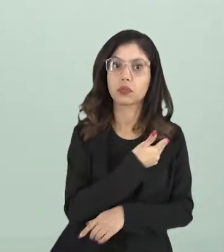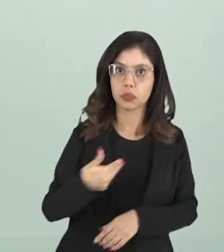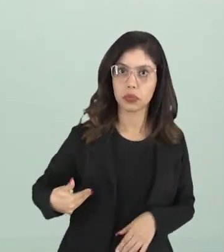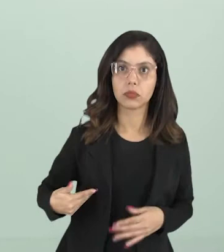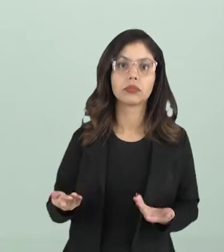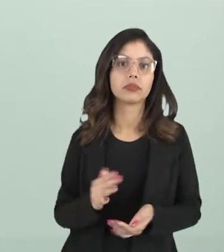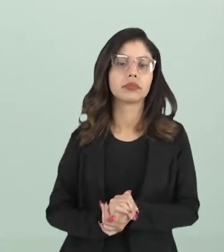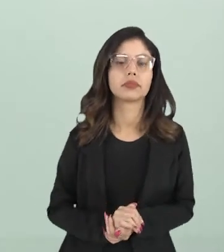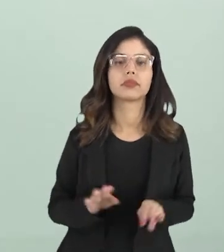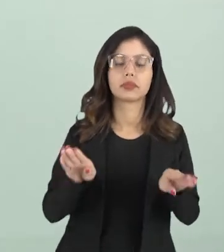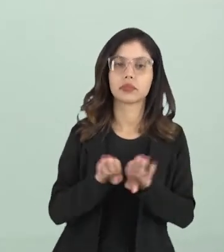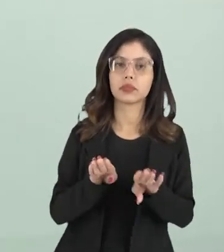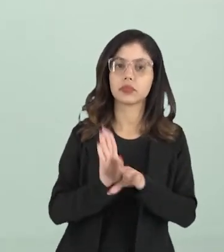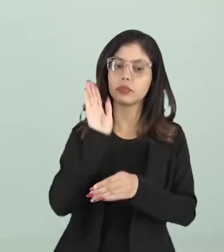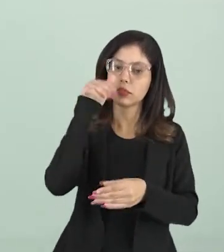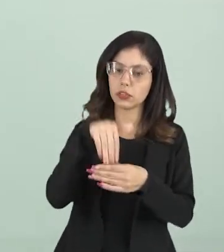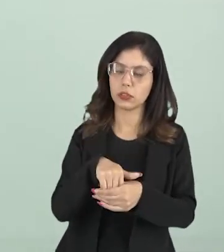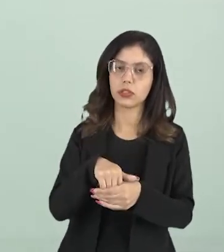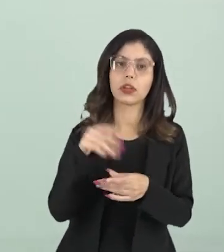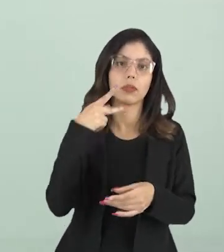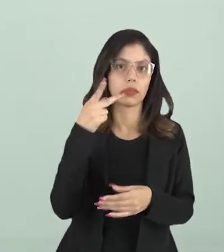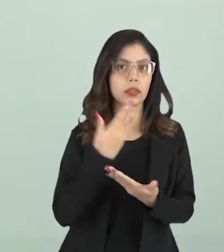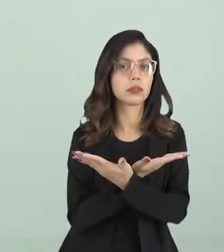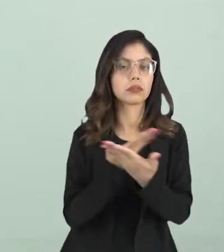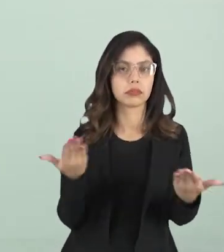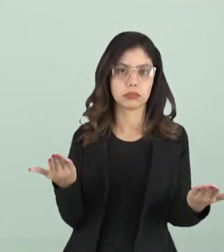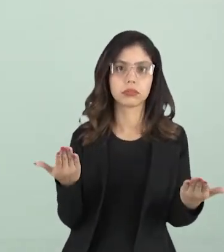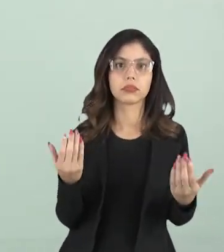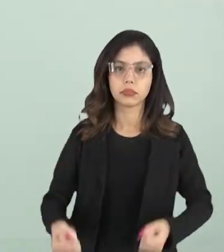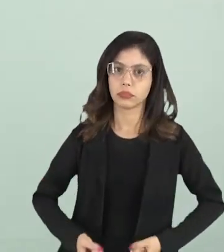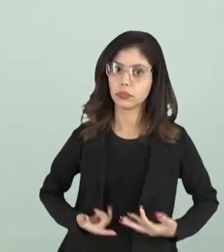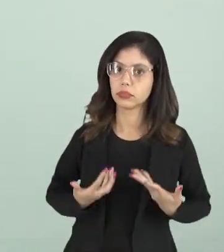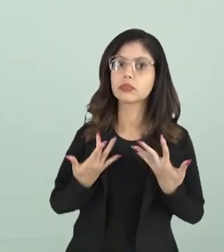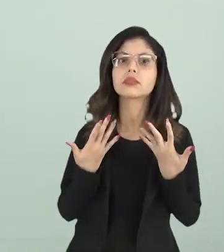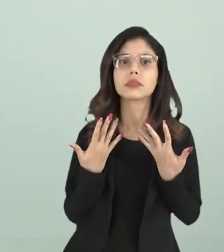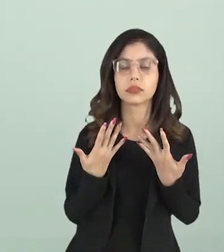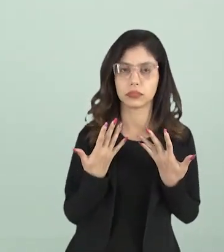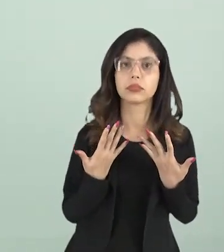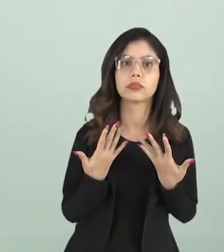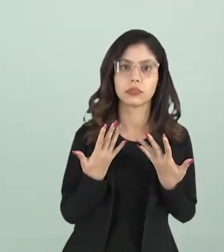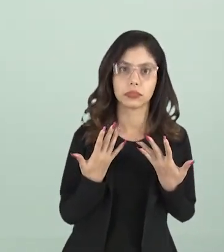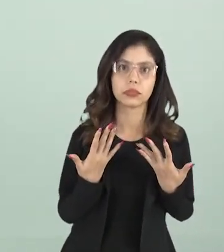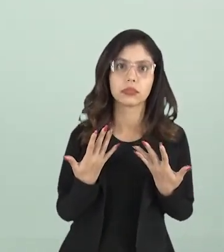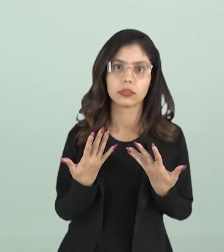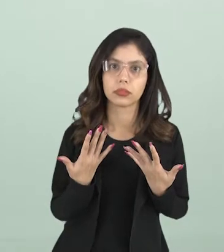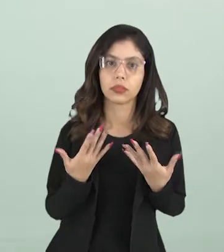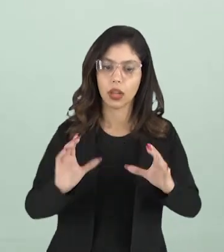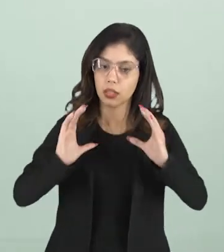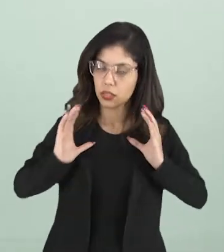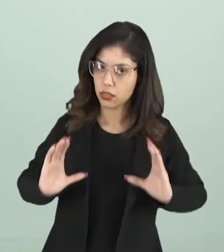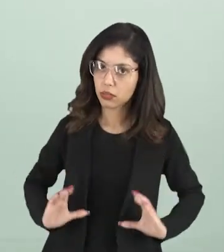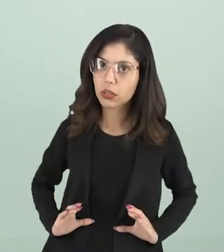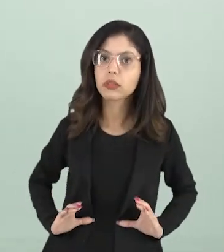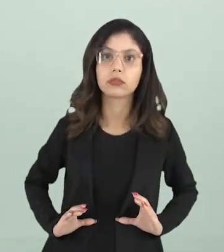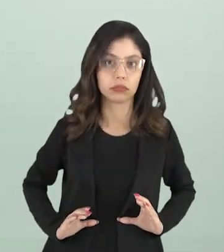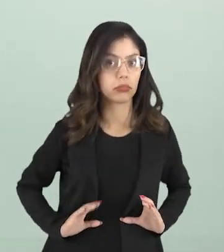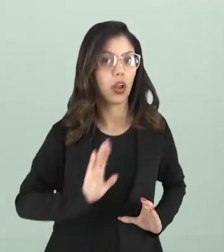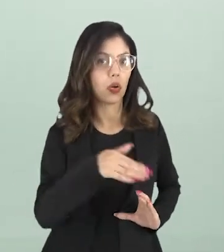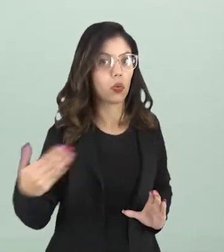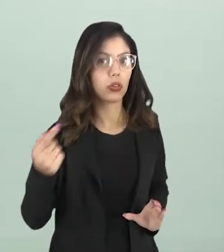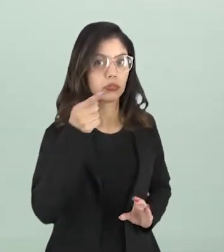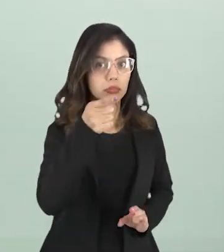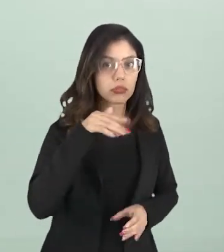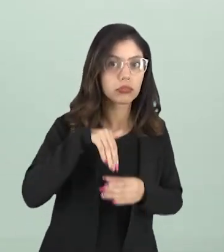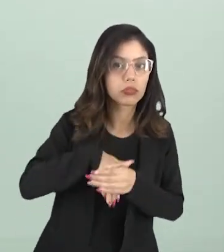públicas. O voto, como eu disse agora há pouco, é uma manifestação de cidadania. Quando você